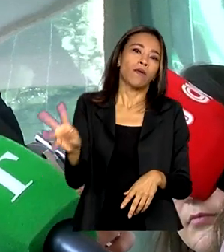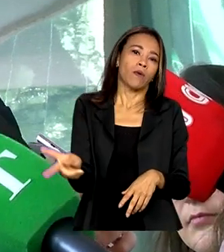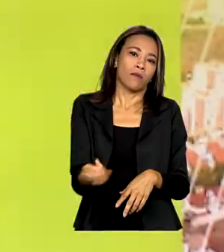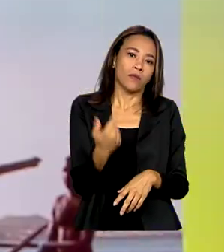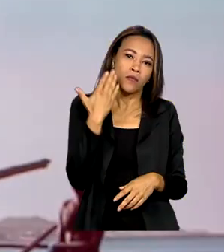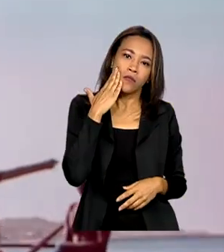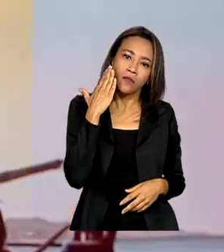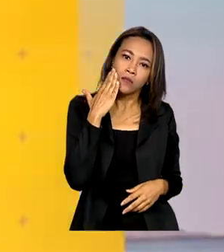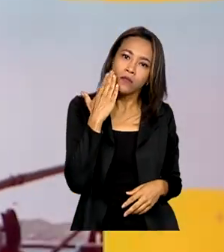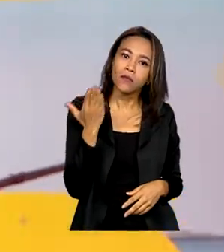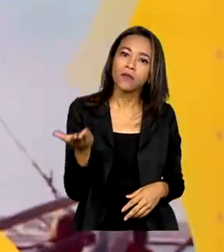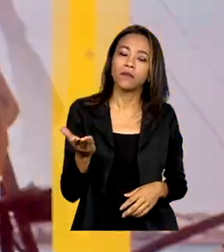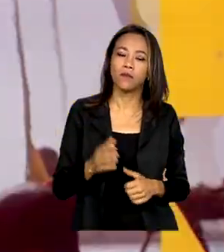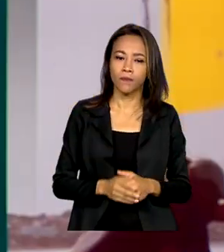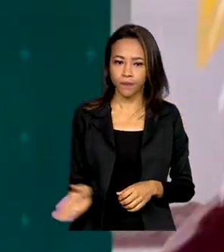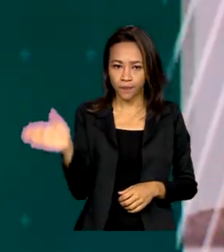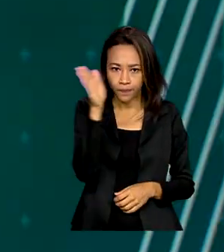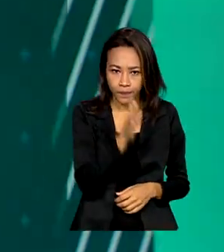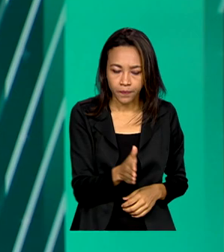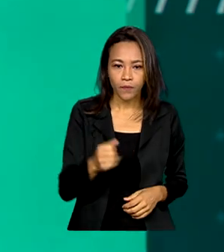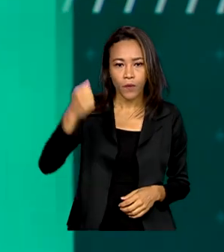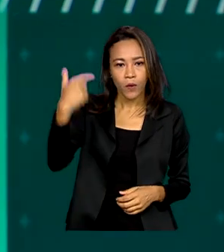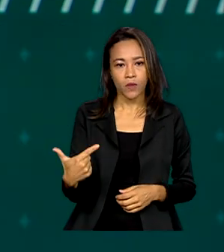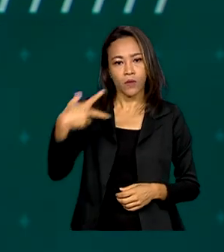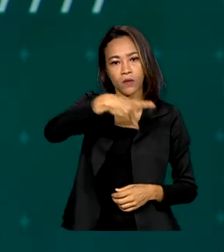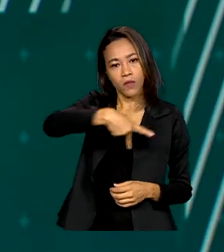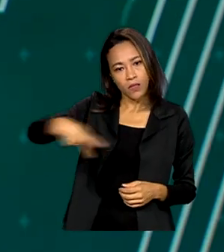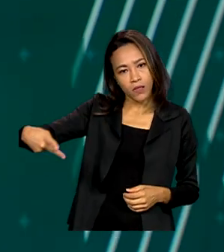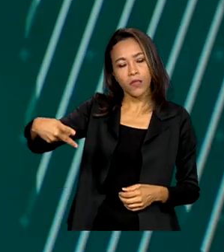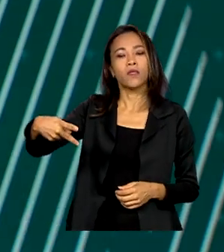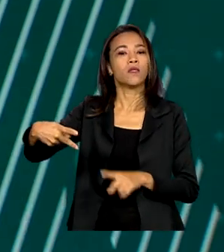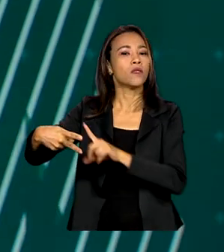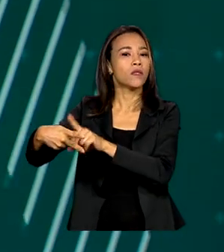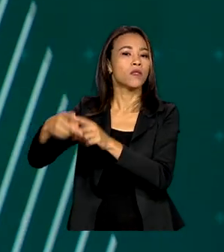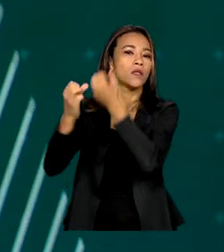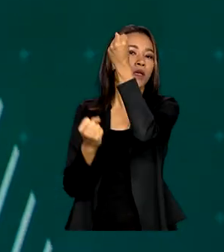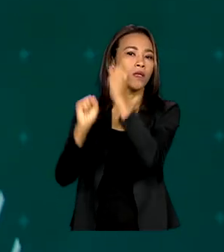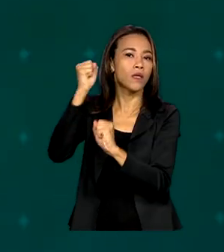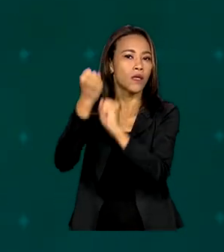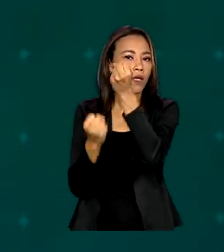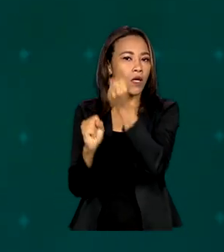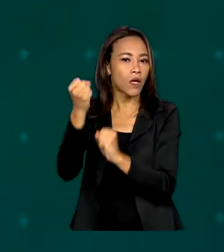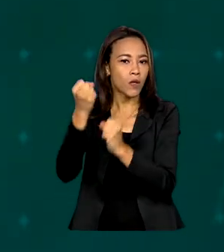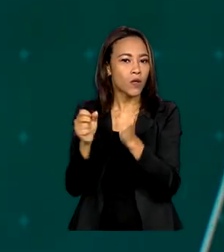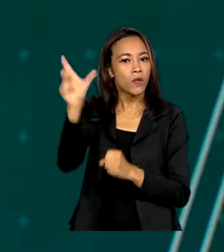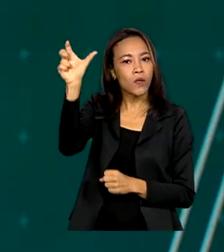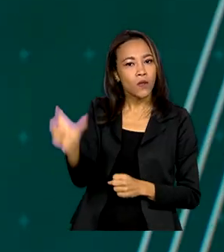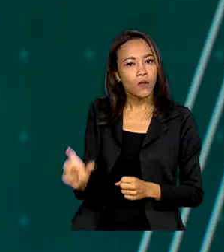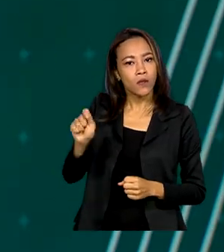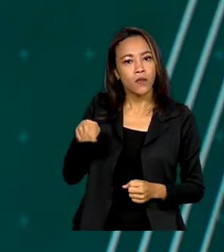acontecendo. O vice-presidente e ministro da Indústria, Comércio e Serviços, Geraldo Alckmin,